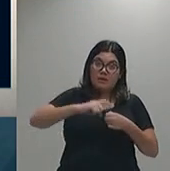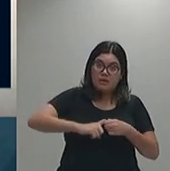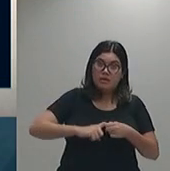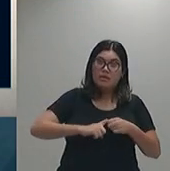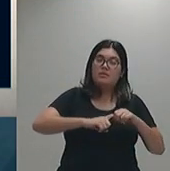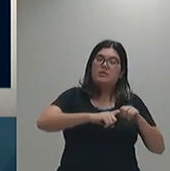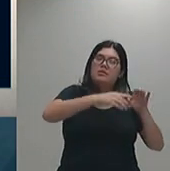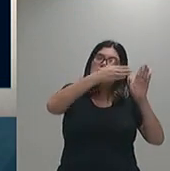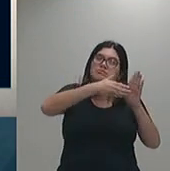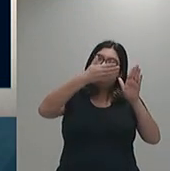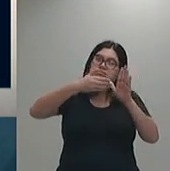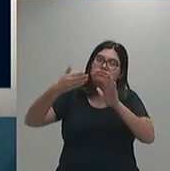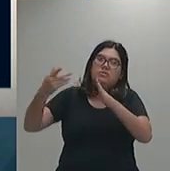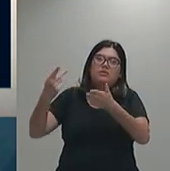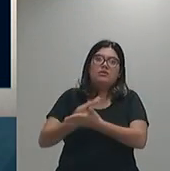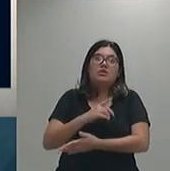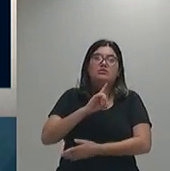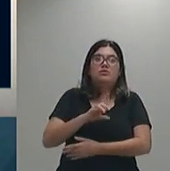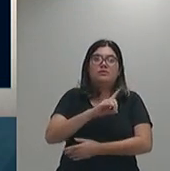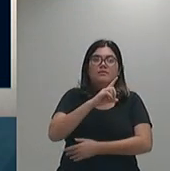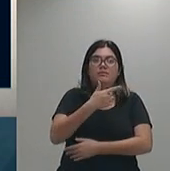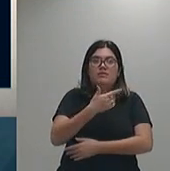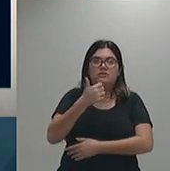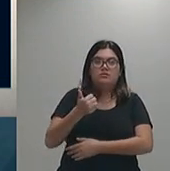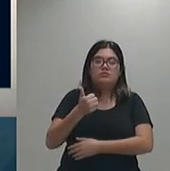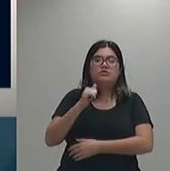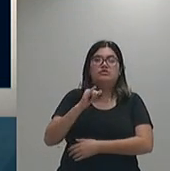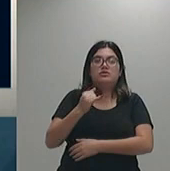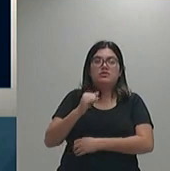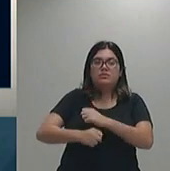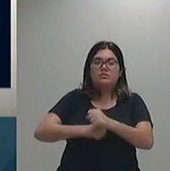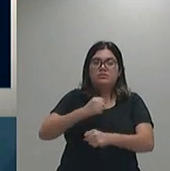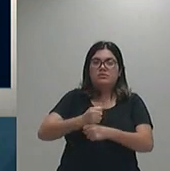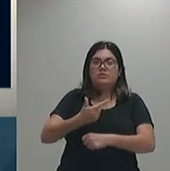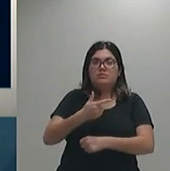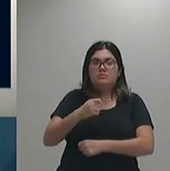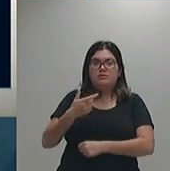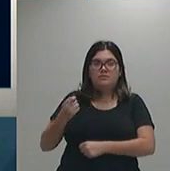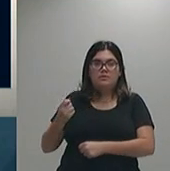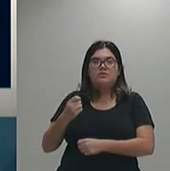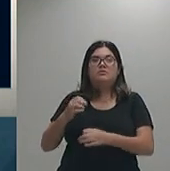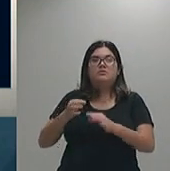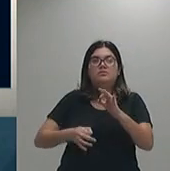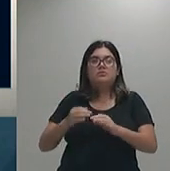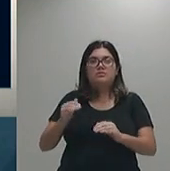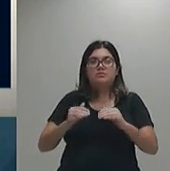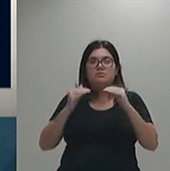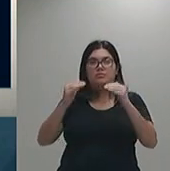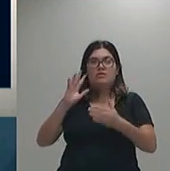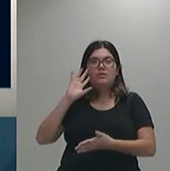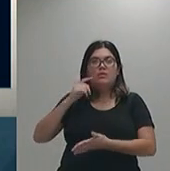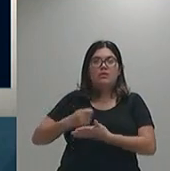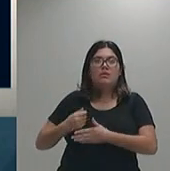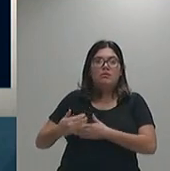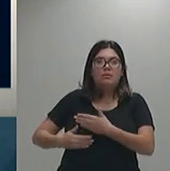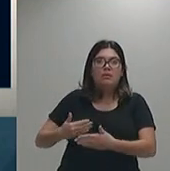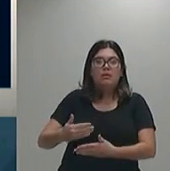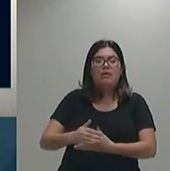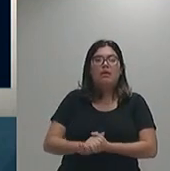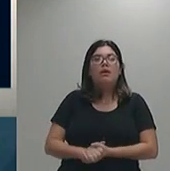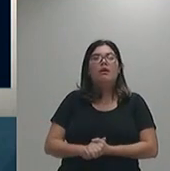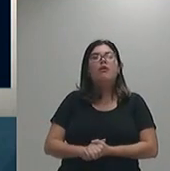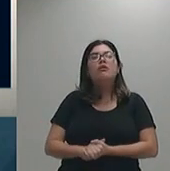fatos somente Vinte e Um de Janeiro de 2020 o tribunal arbitral do procedimento é habitual